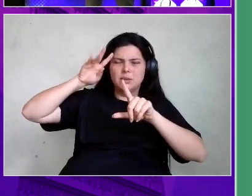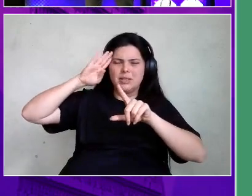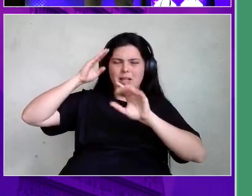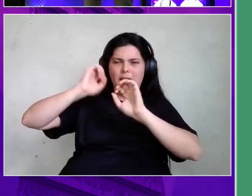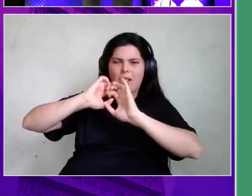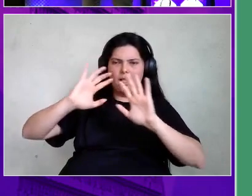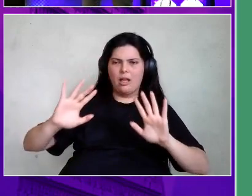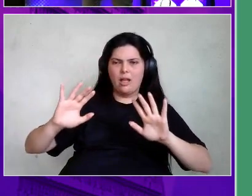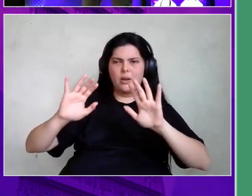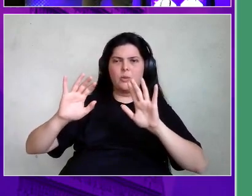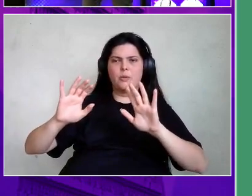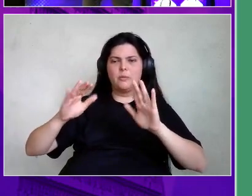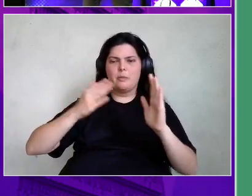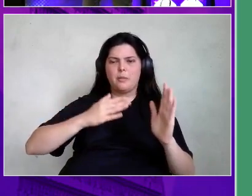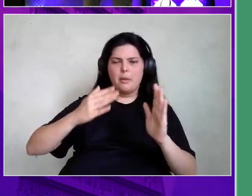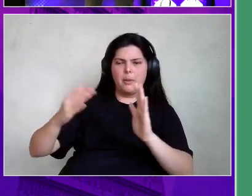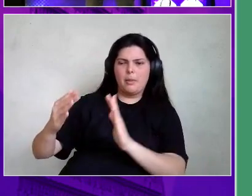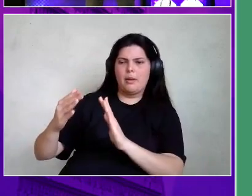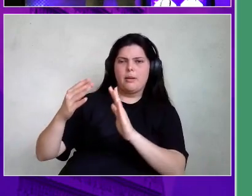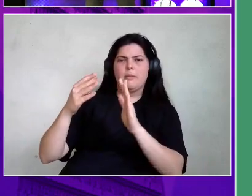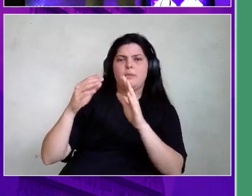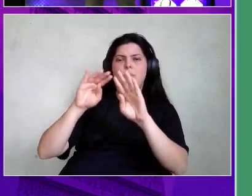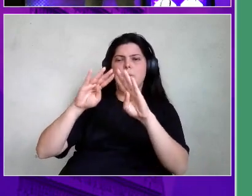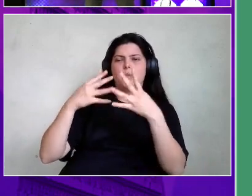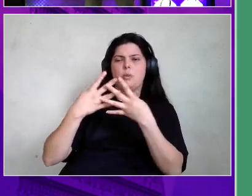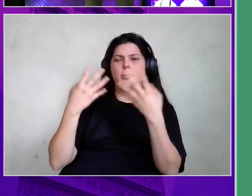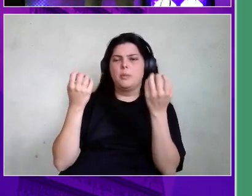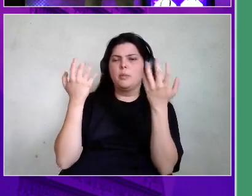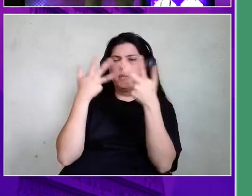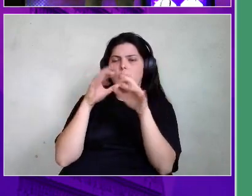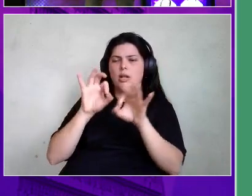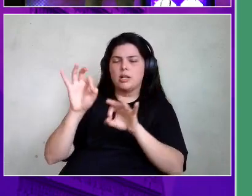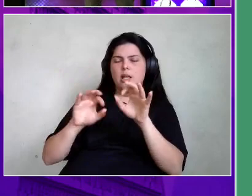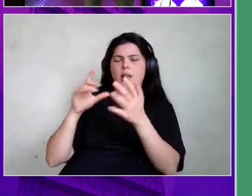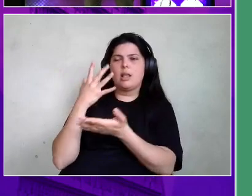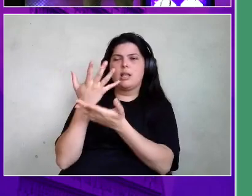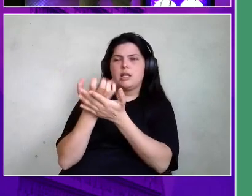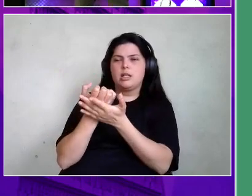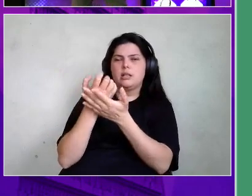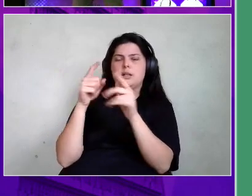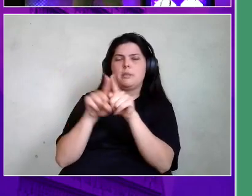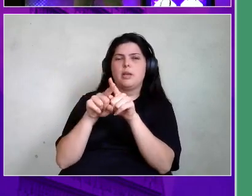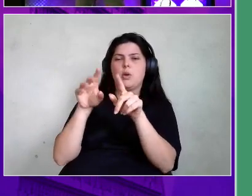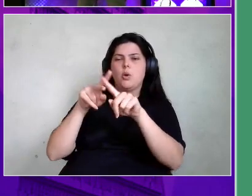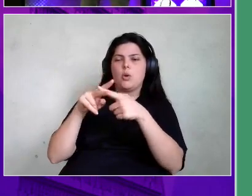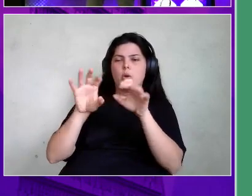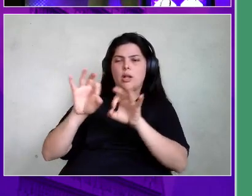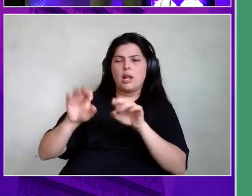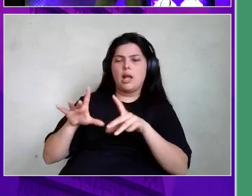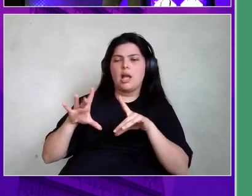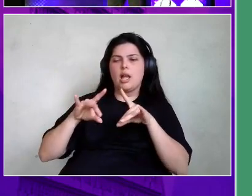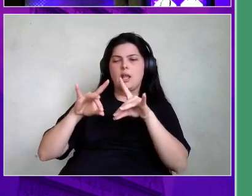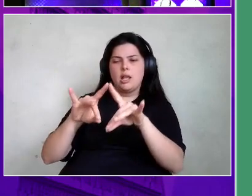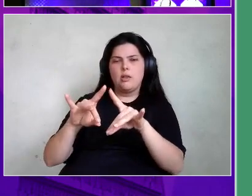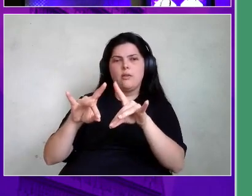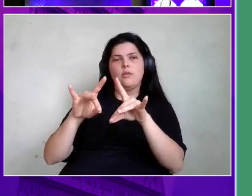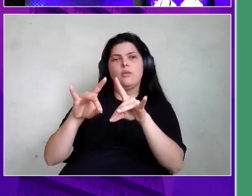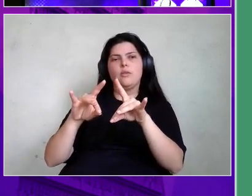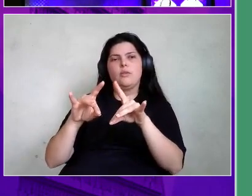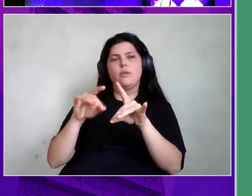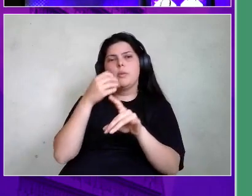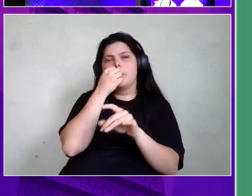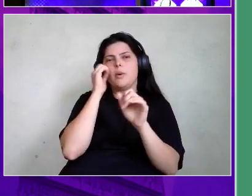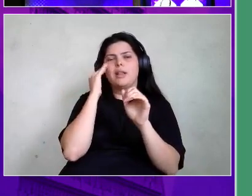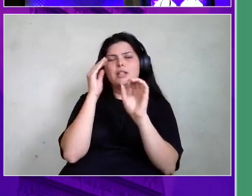aquelas etapas que estão ali no PowerPoint bonitinho, vão estar lá scriptadas ou configuradas em um arquivo que normalmente é bem entendível aos